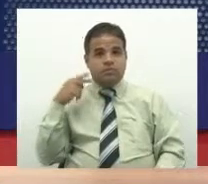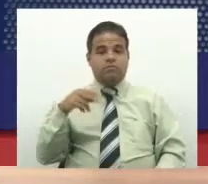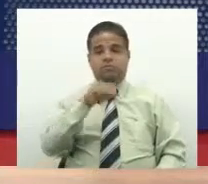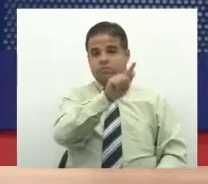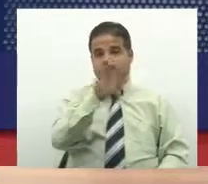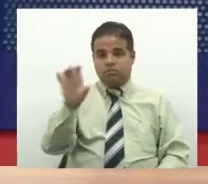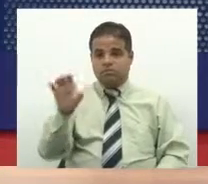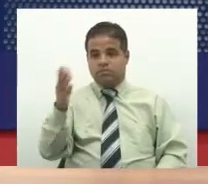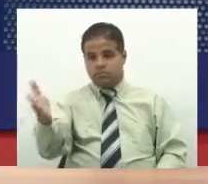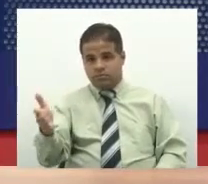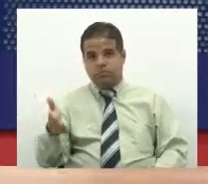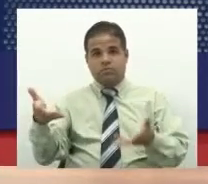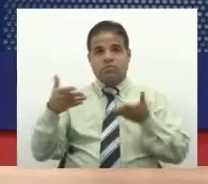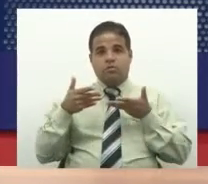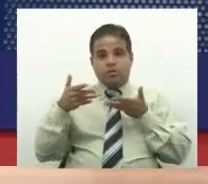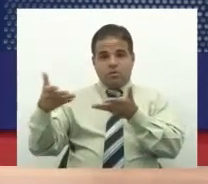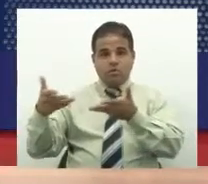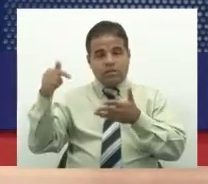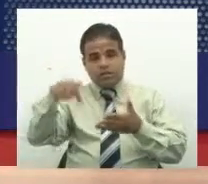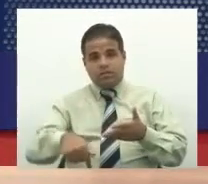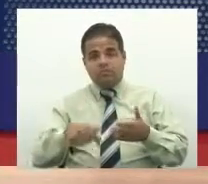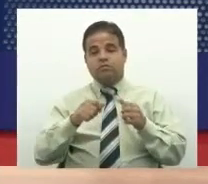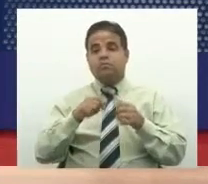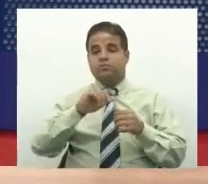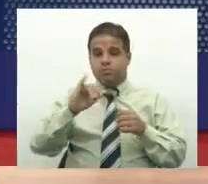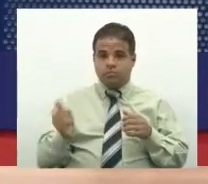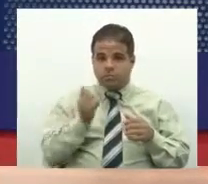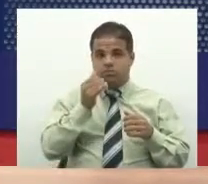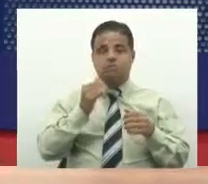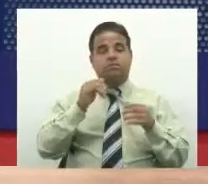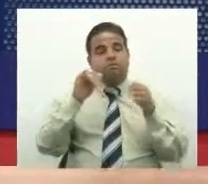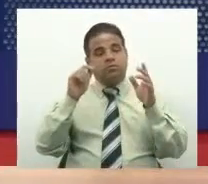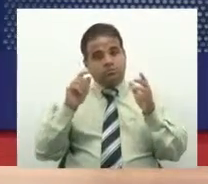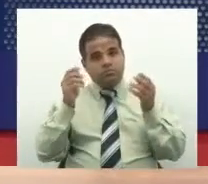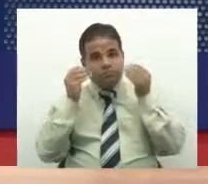Celestino, pelo convite de estar aqui, tendo essa oportunidade de expor